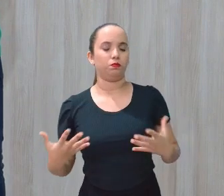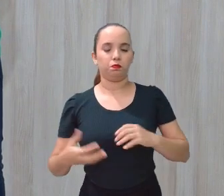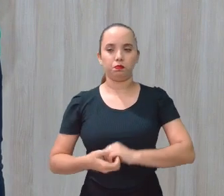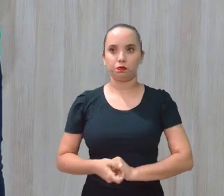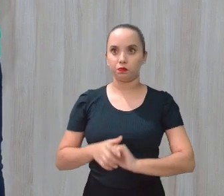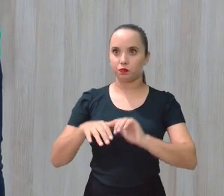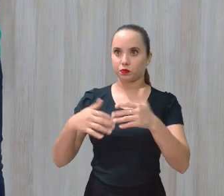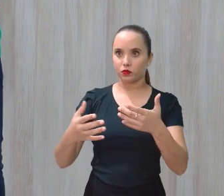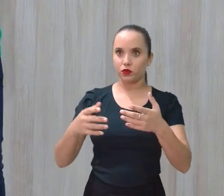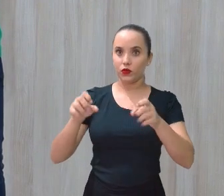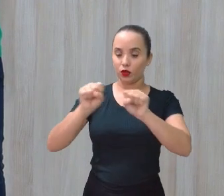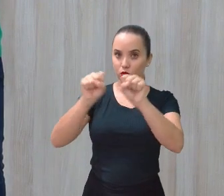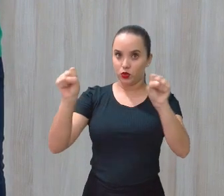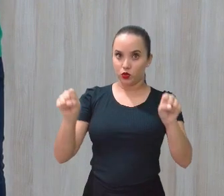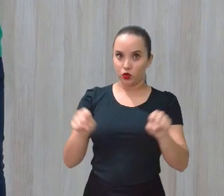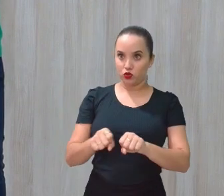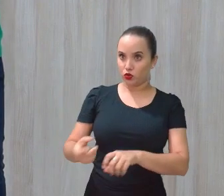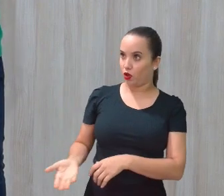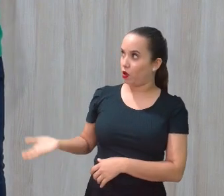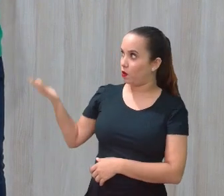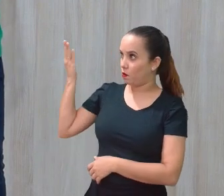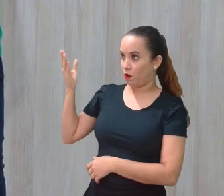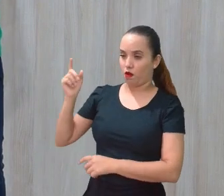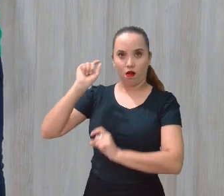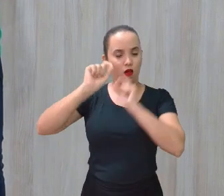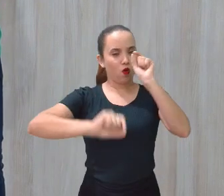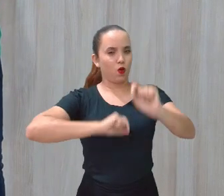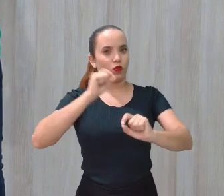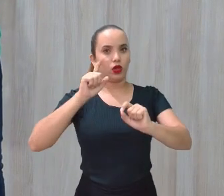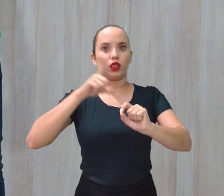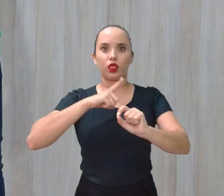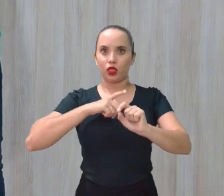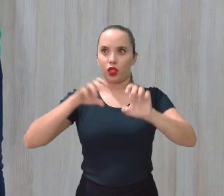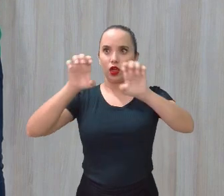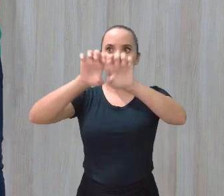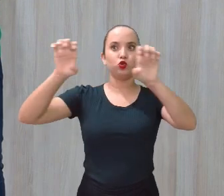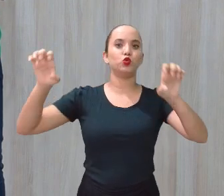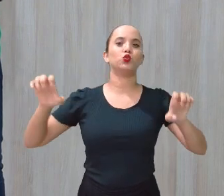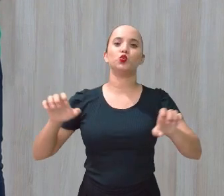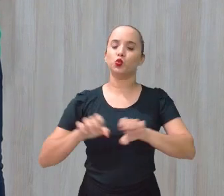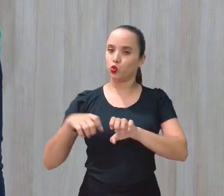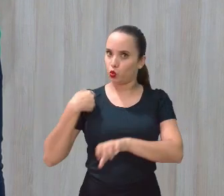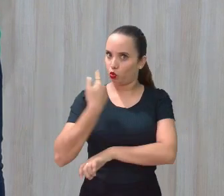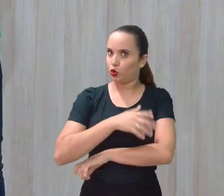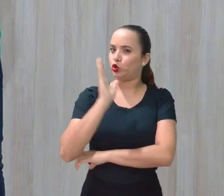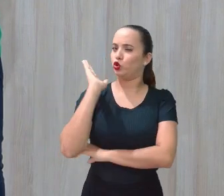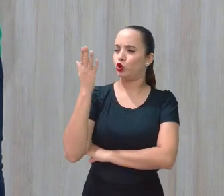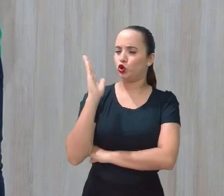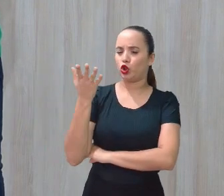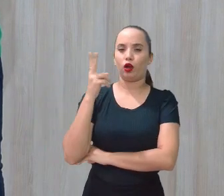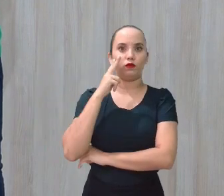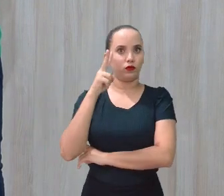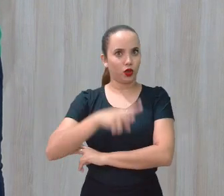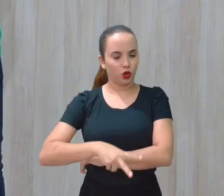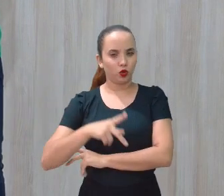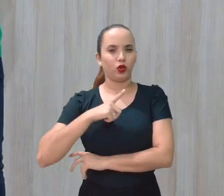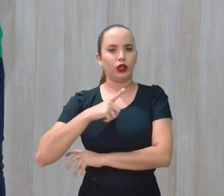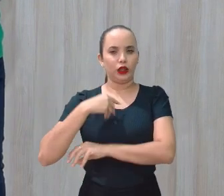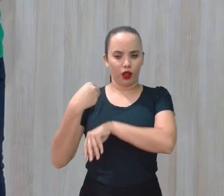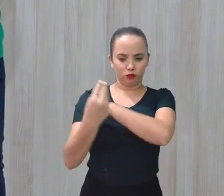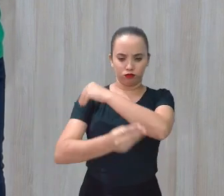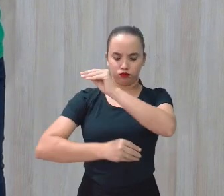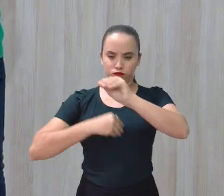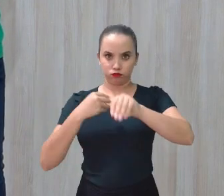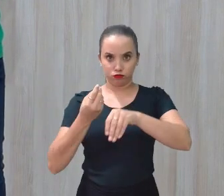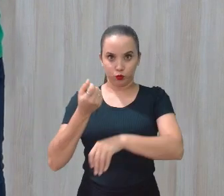equações é quando você tem, obviamente, as equações, aquela estrutura que a gente viu, que envolve as incógnitas, os números